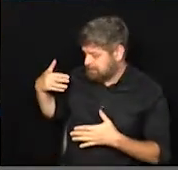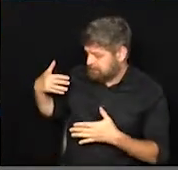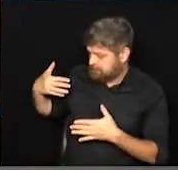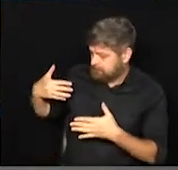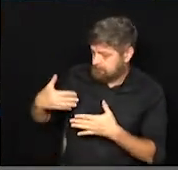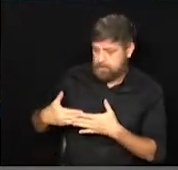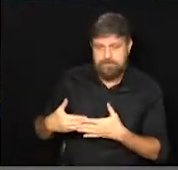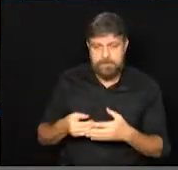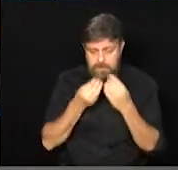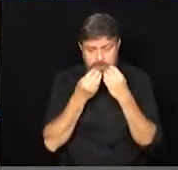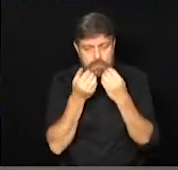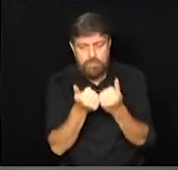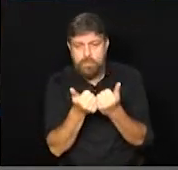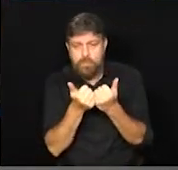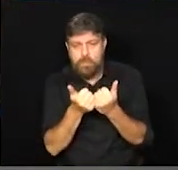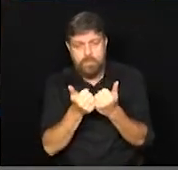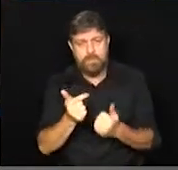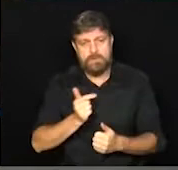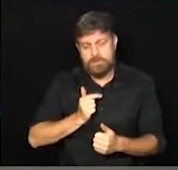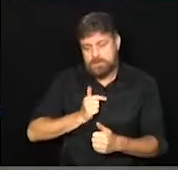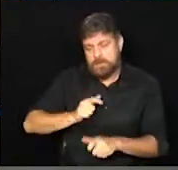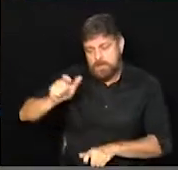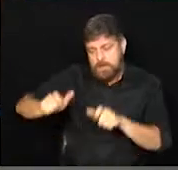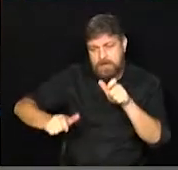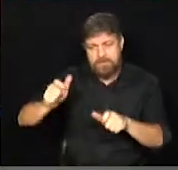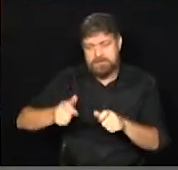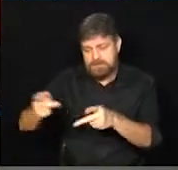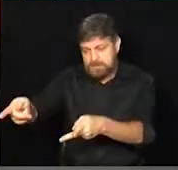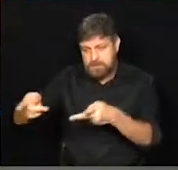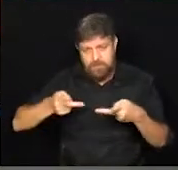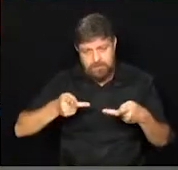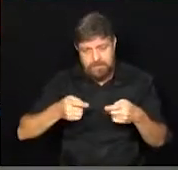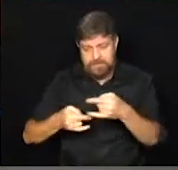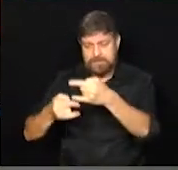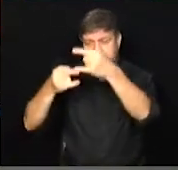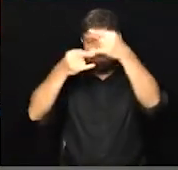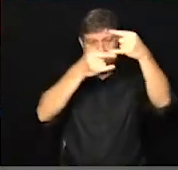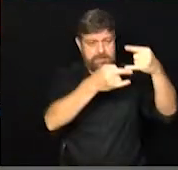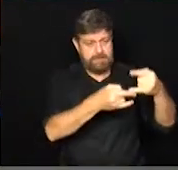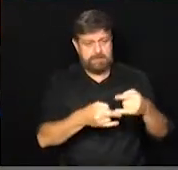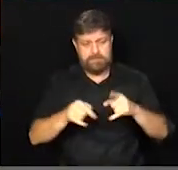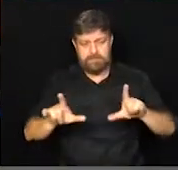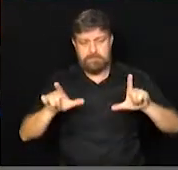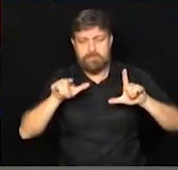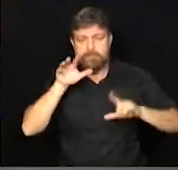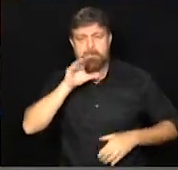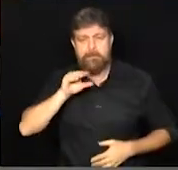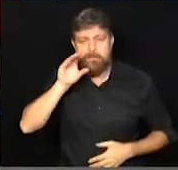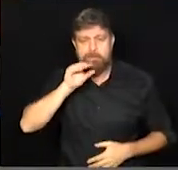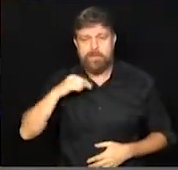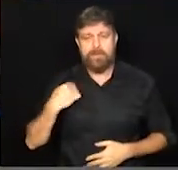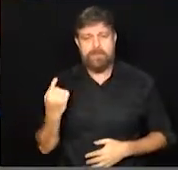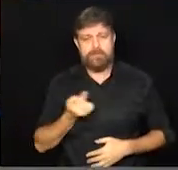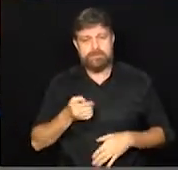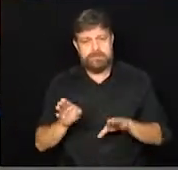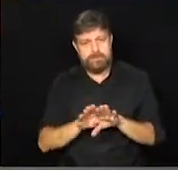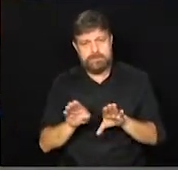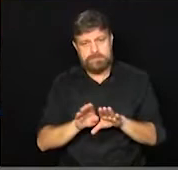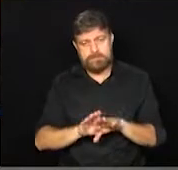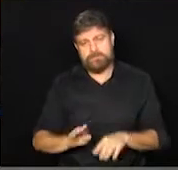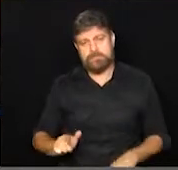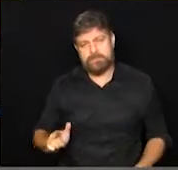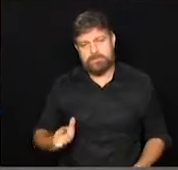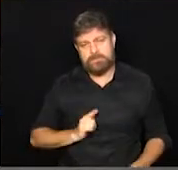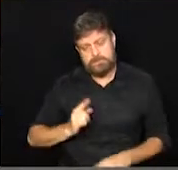muito positiva da participação das convidadas, dos convidados, e fizemos, inclusive,